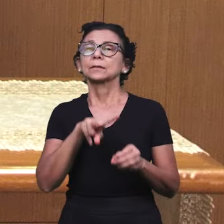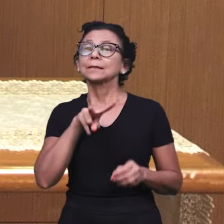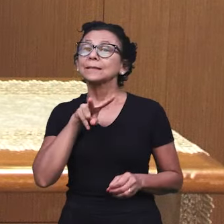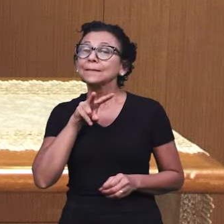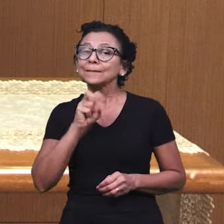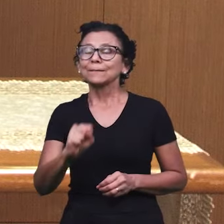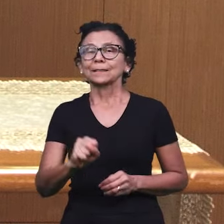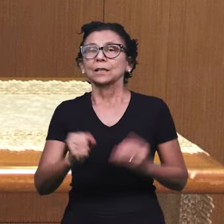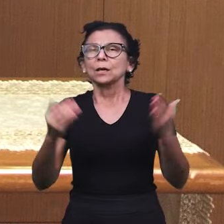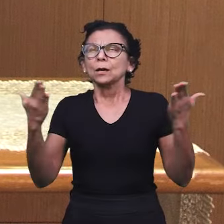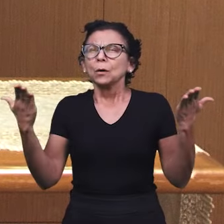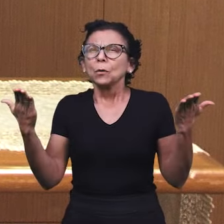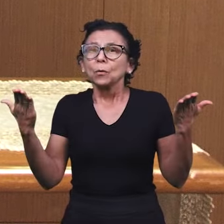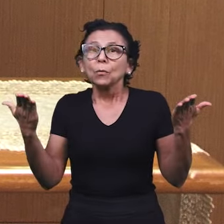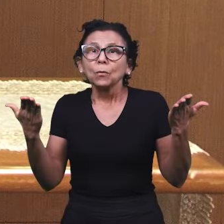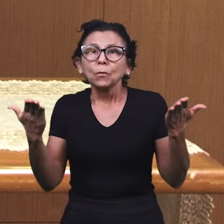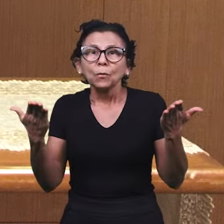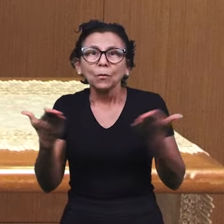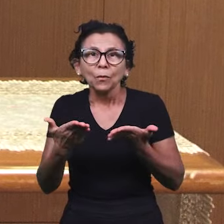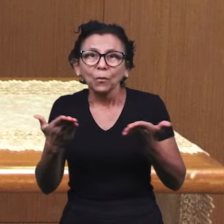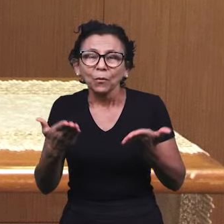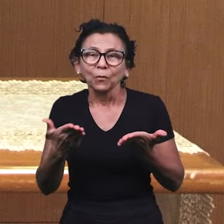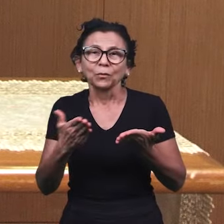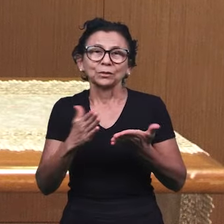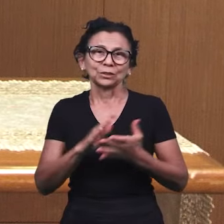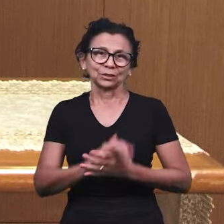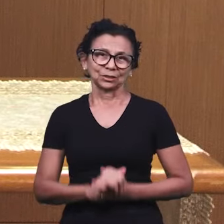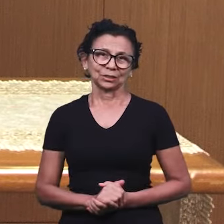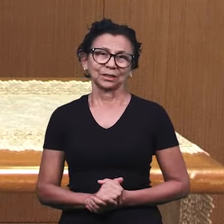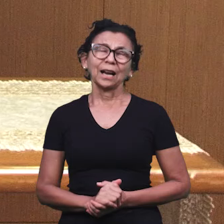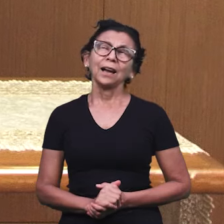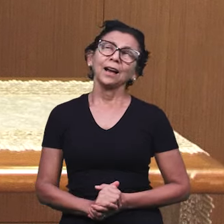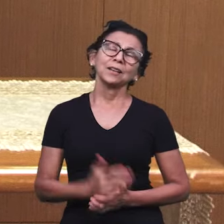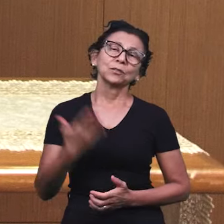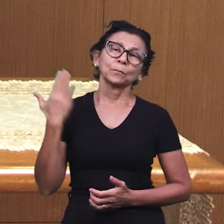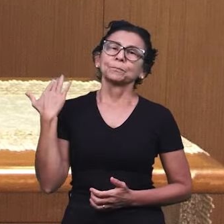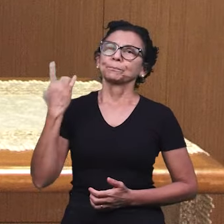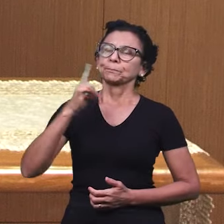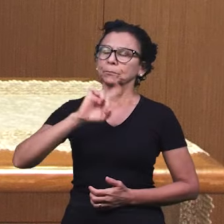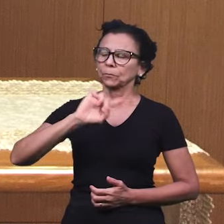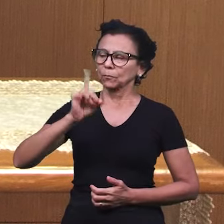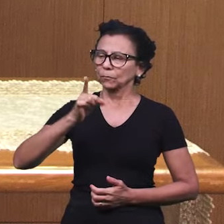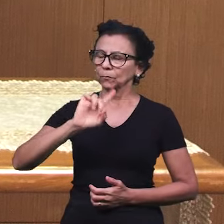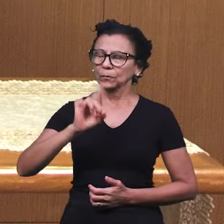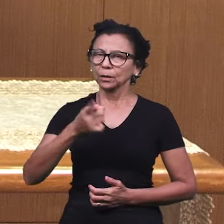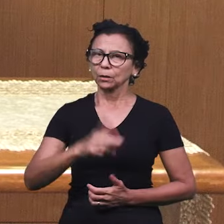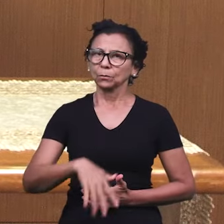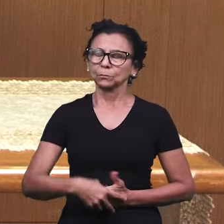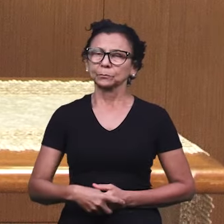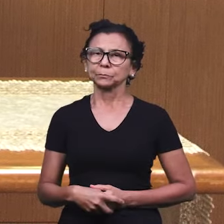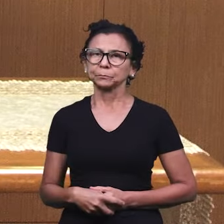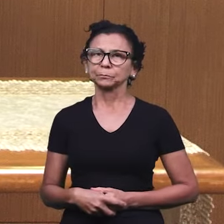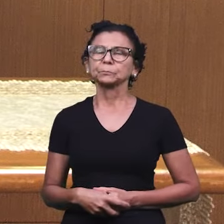exatamente esse tempo que nós estamos vivendo agora. Então,